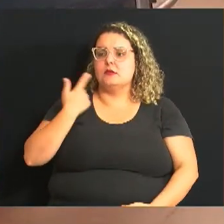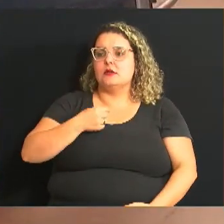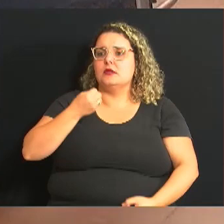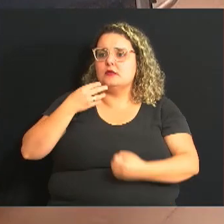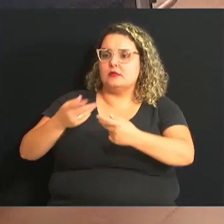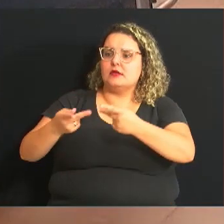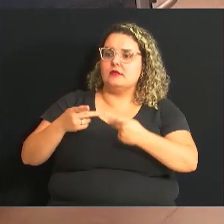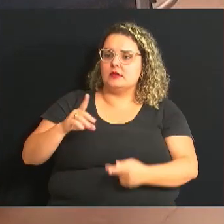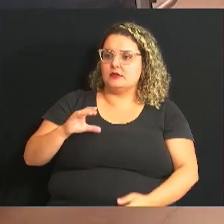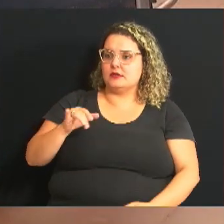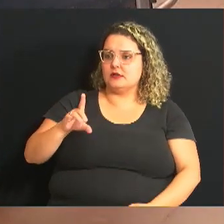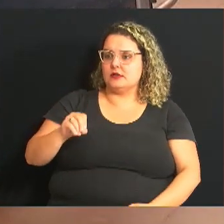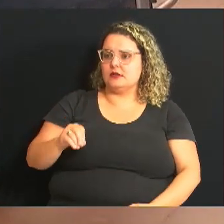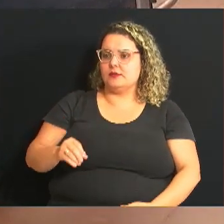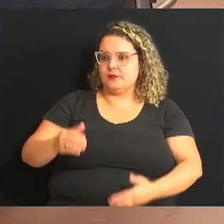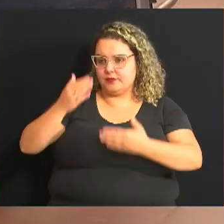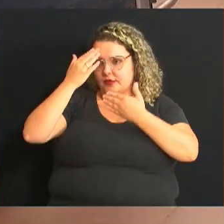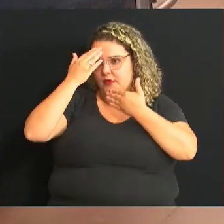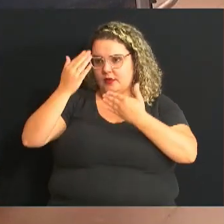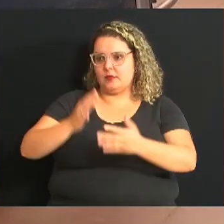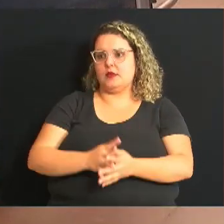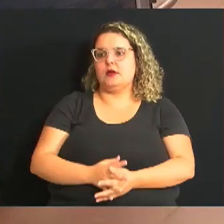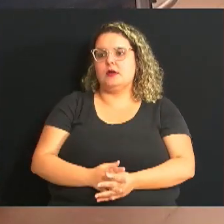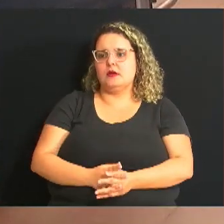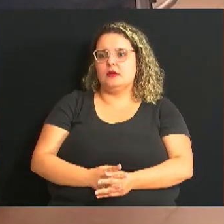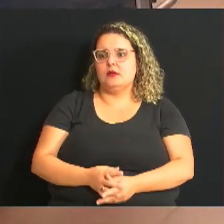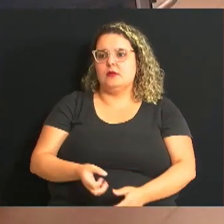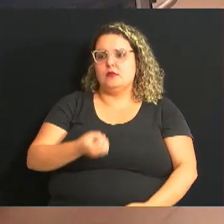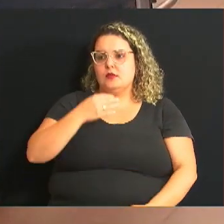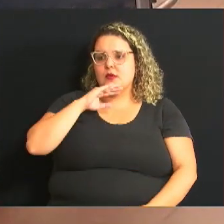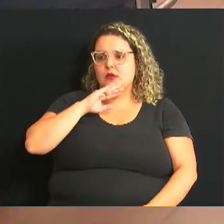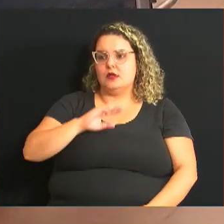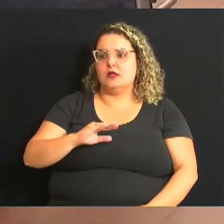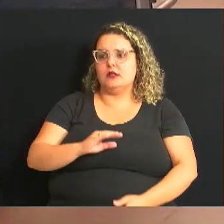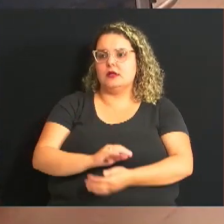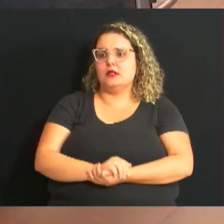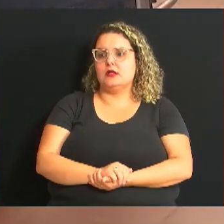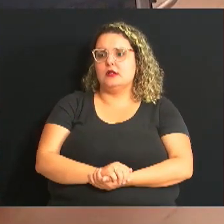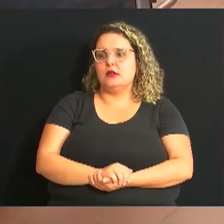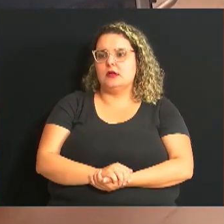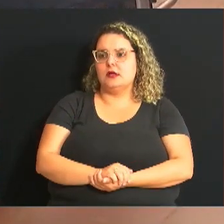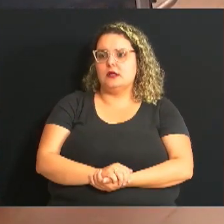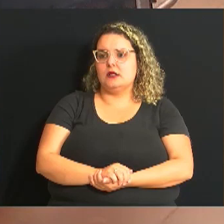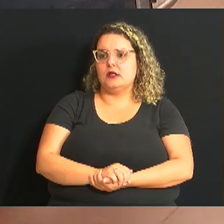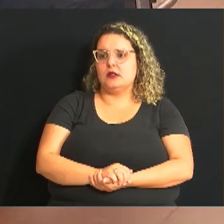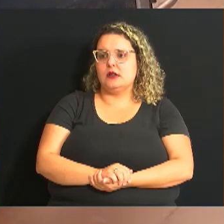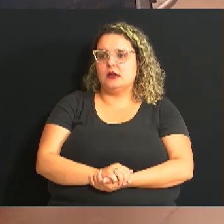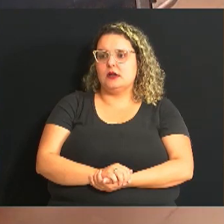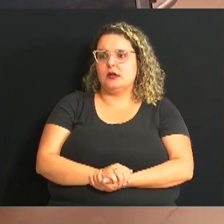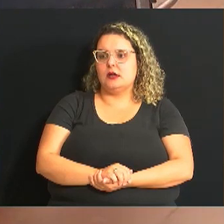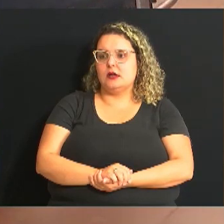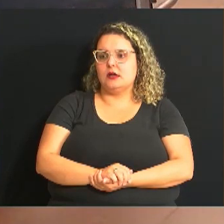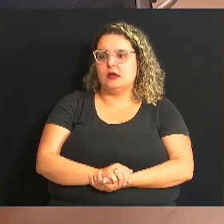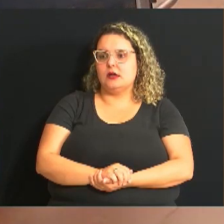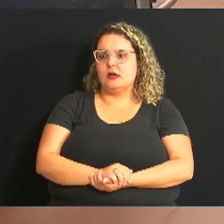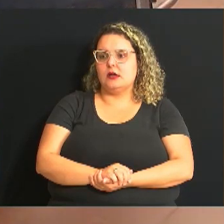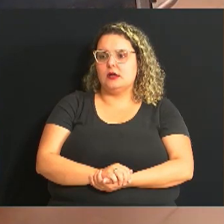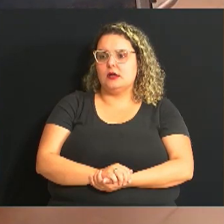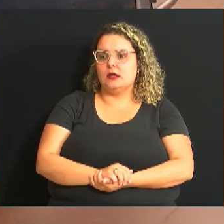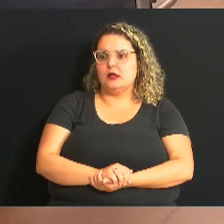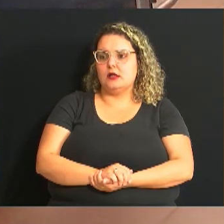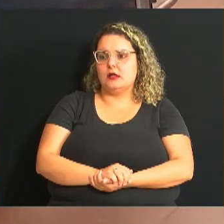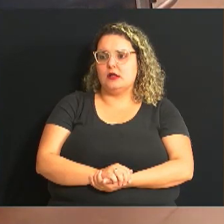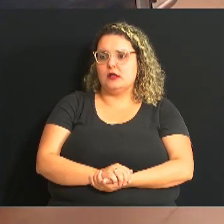Cido. Muito obrigado. Boa tarde, vereadora. Tá ligado.